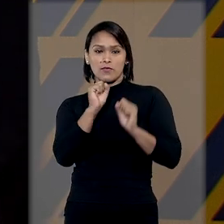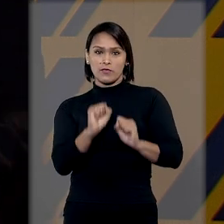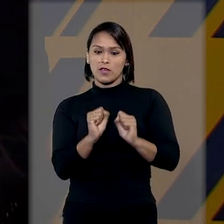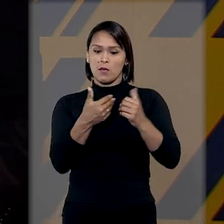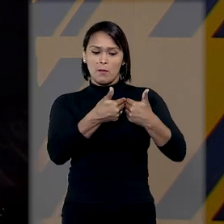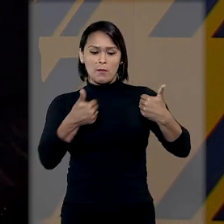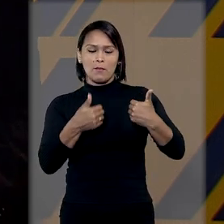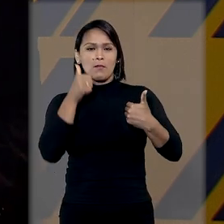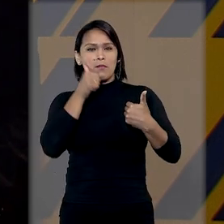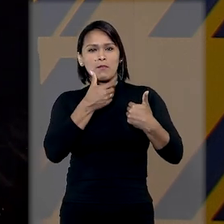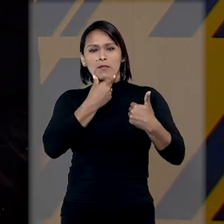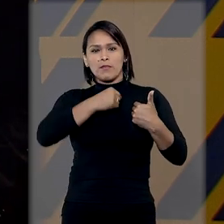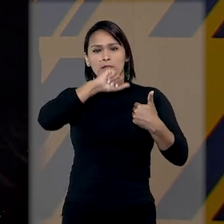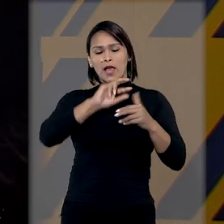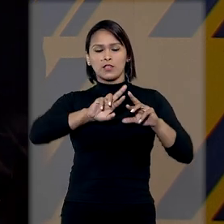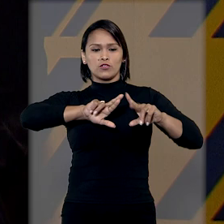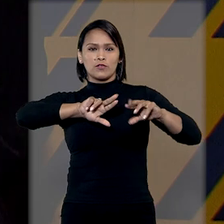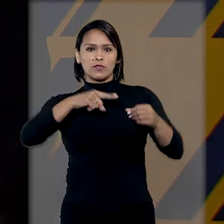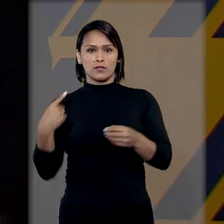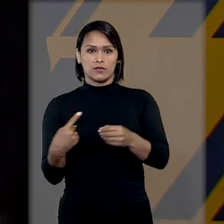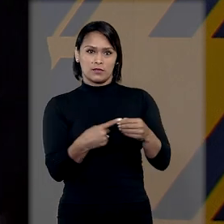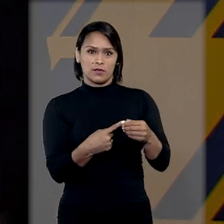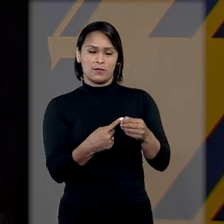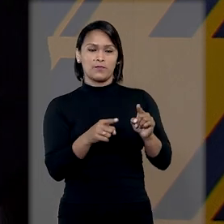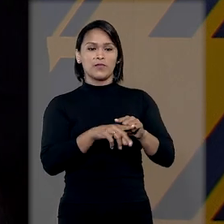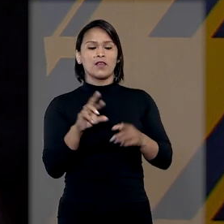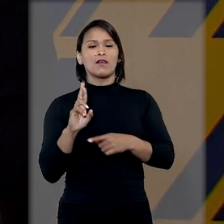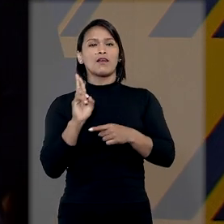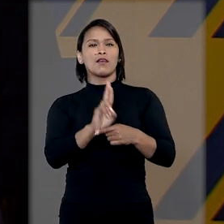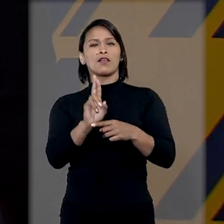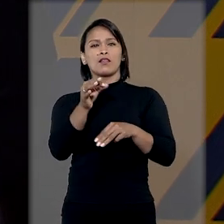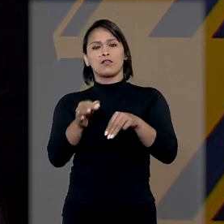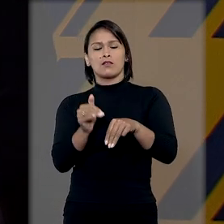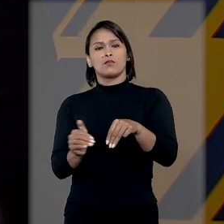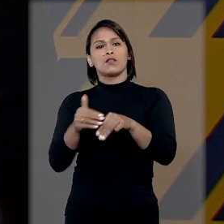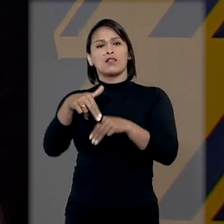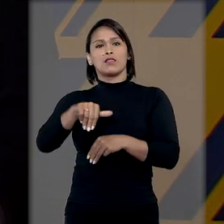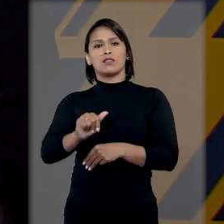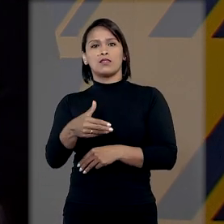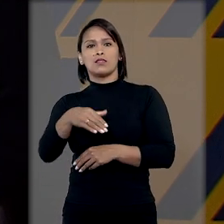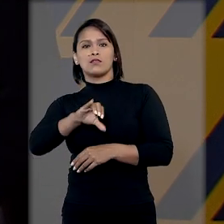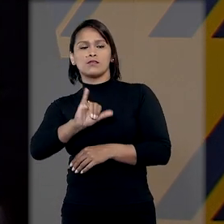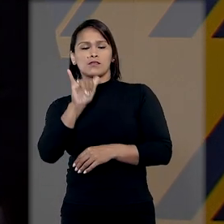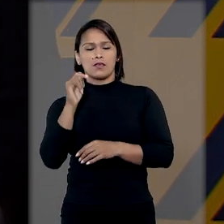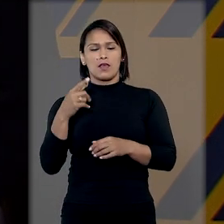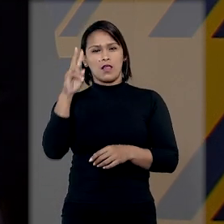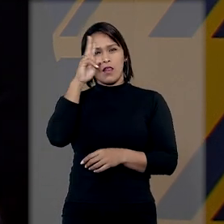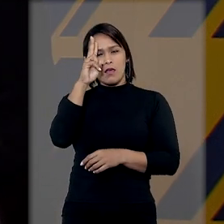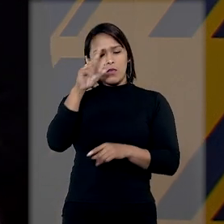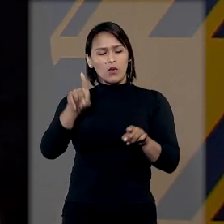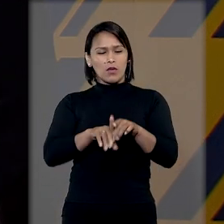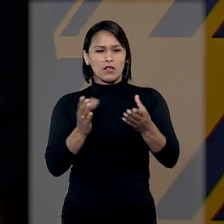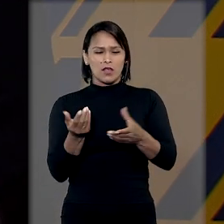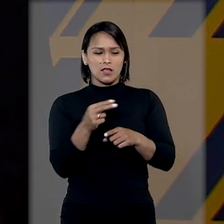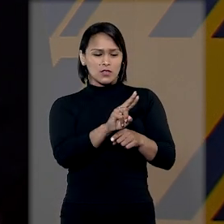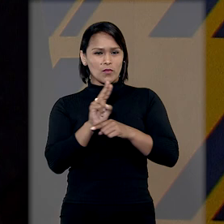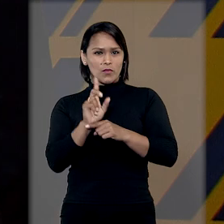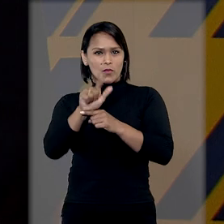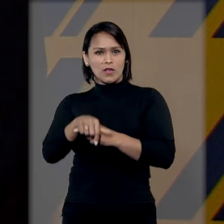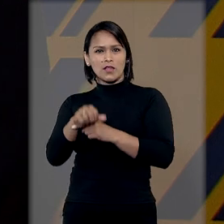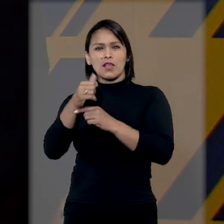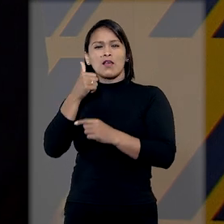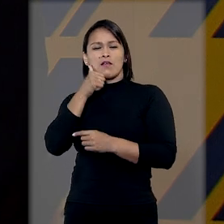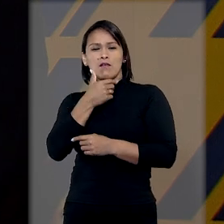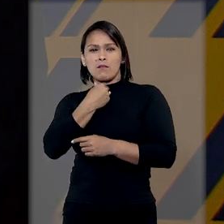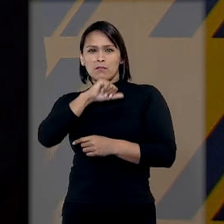possível, mesmo que pais morem em cidades diferentes. A relatora do caso, ministra Nancy Andrighi, ressaltou que nesse tipo de guarda